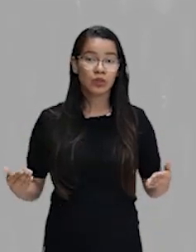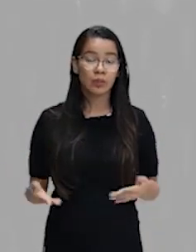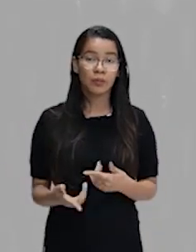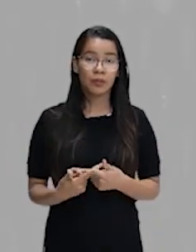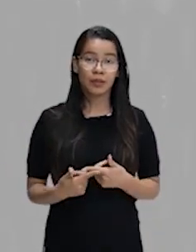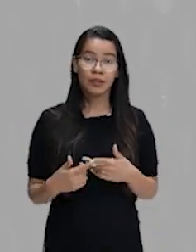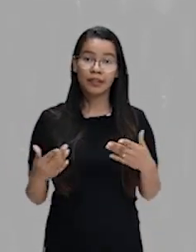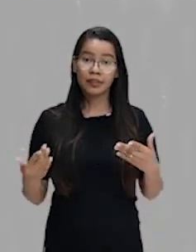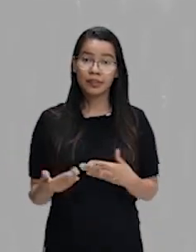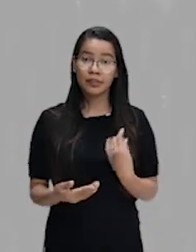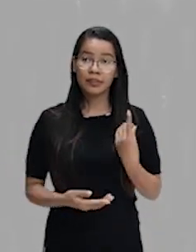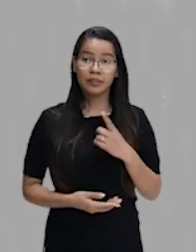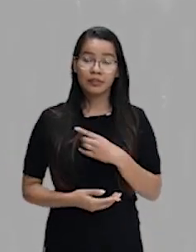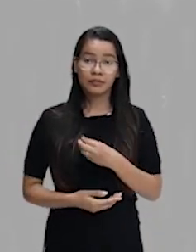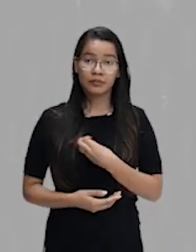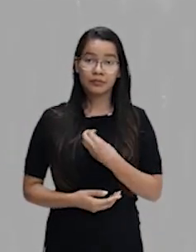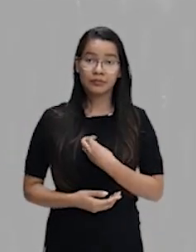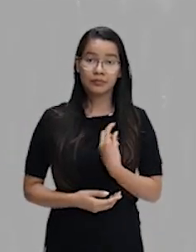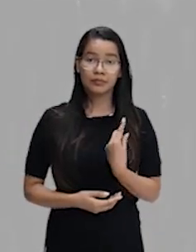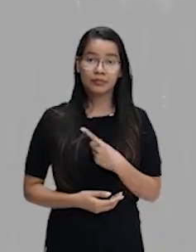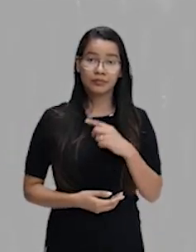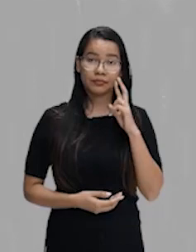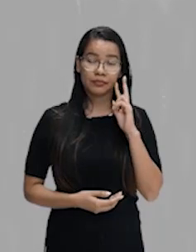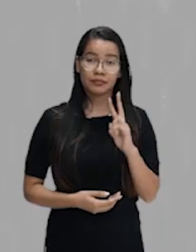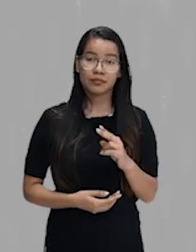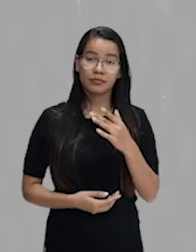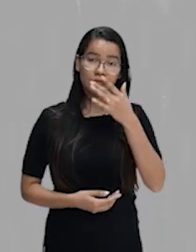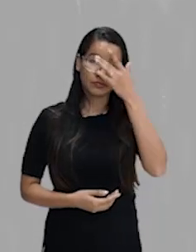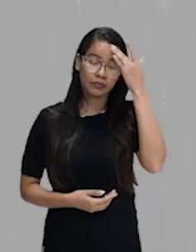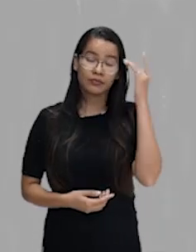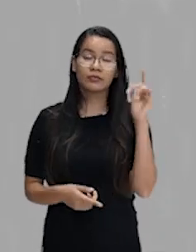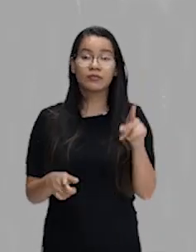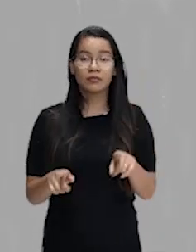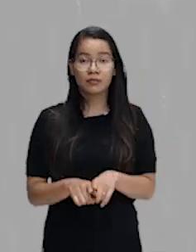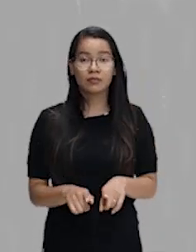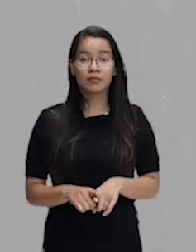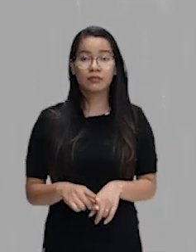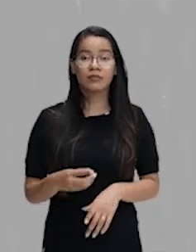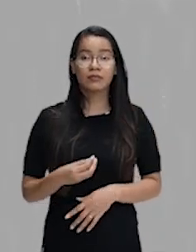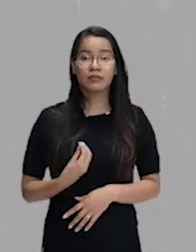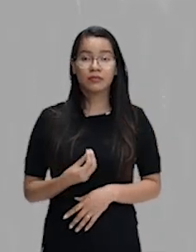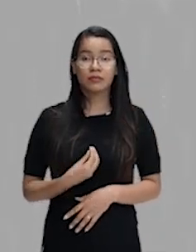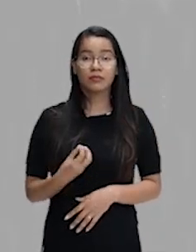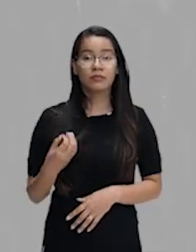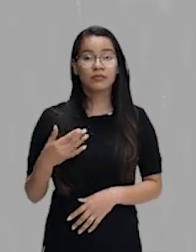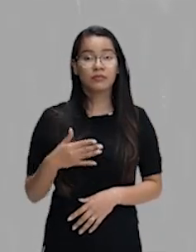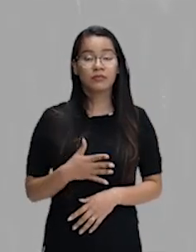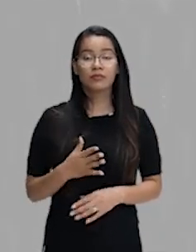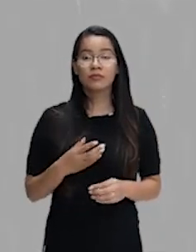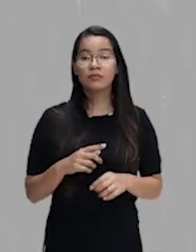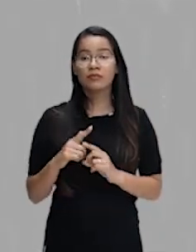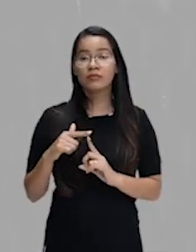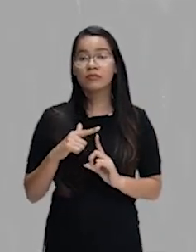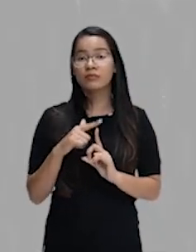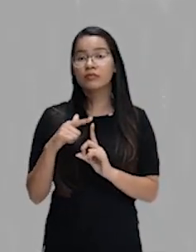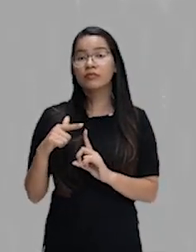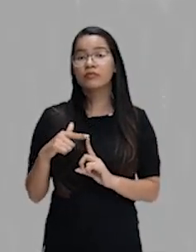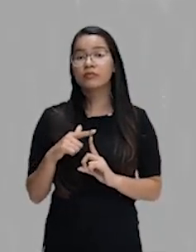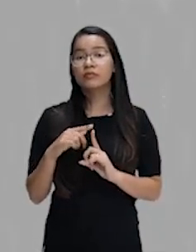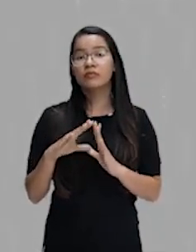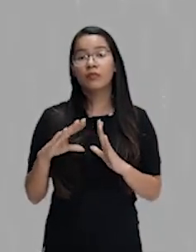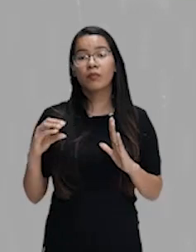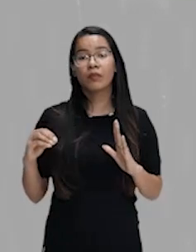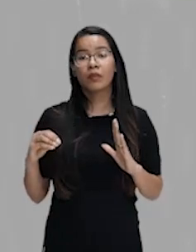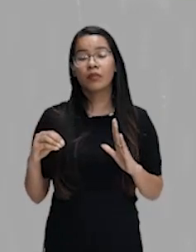a gente está vivenciando, a gente está vendo as pessoas também vivenciando, né? Essas novas modalidades, esses novos modelos